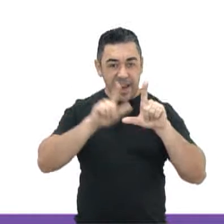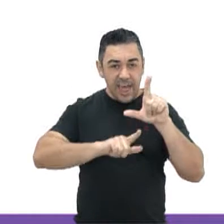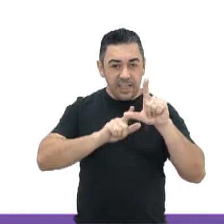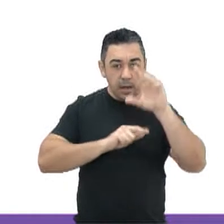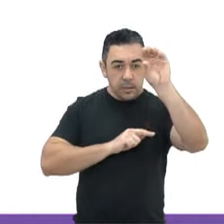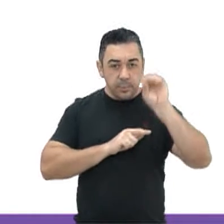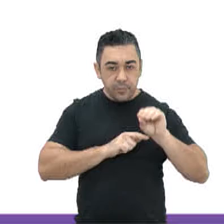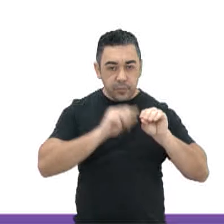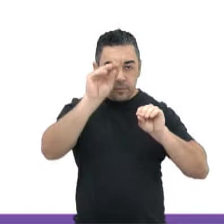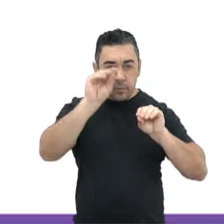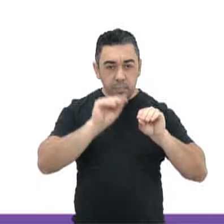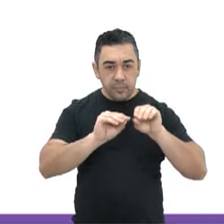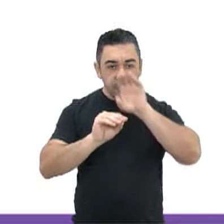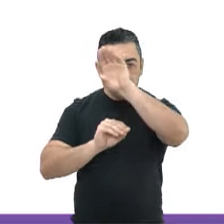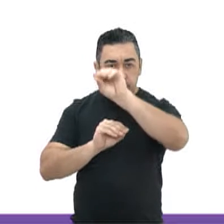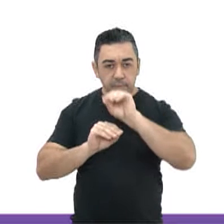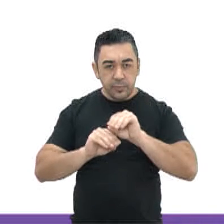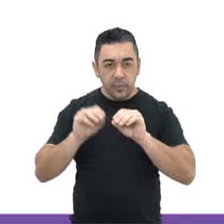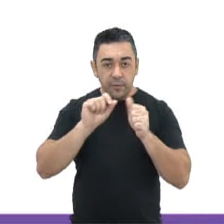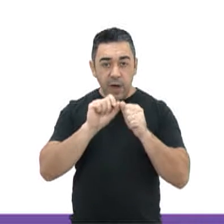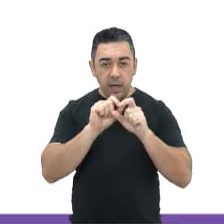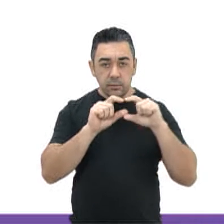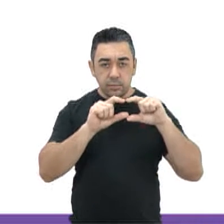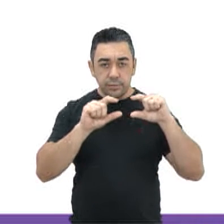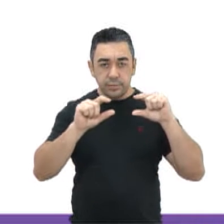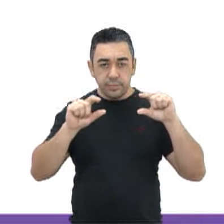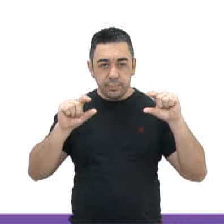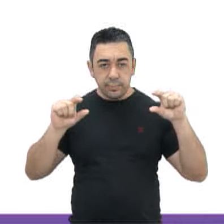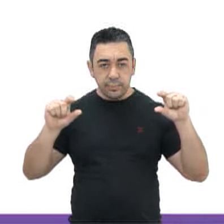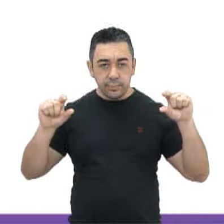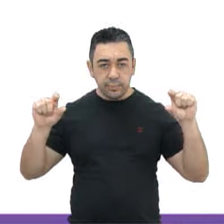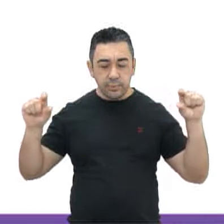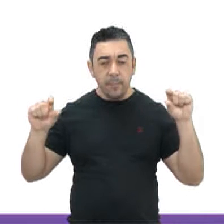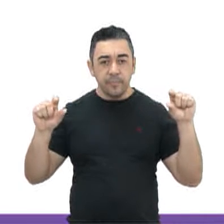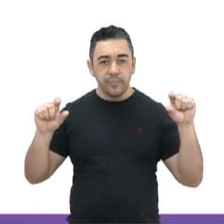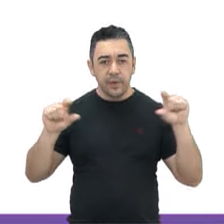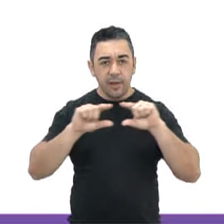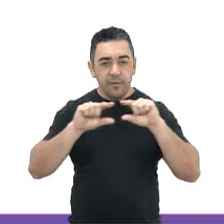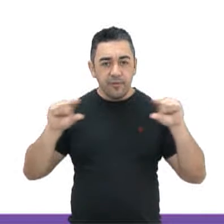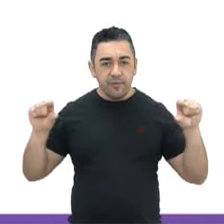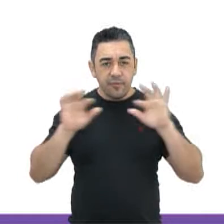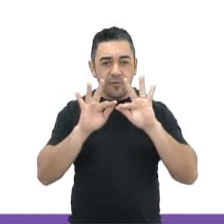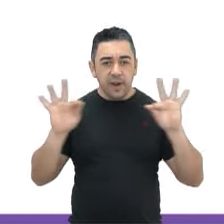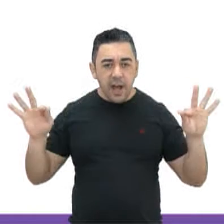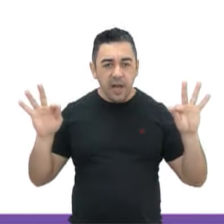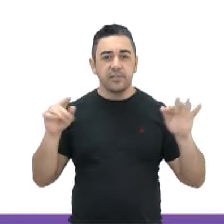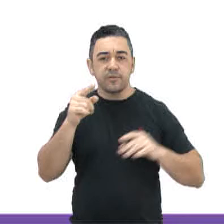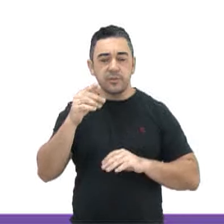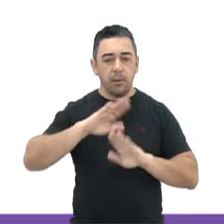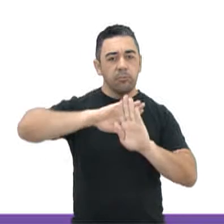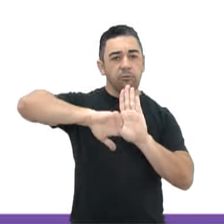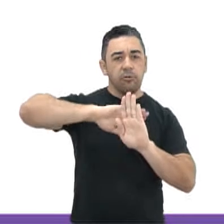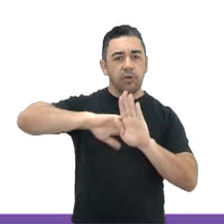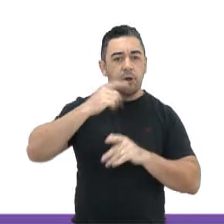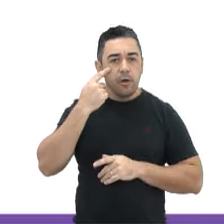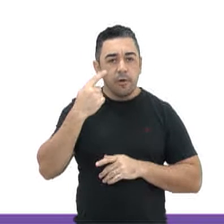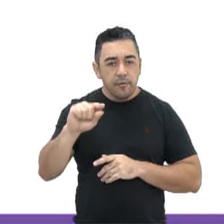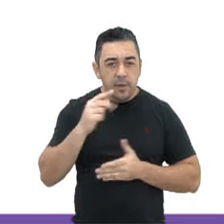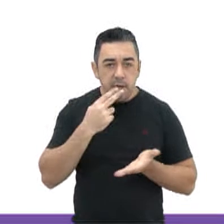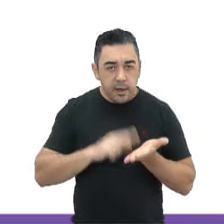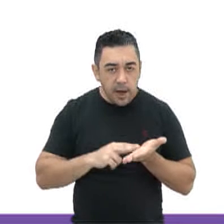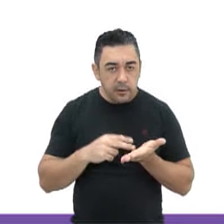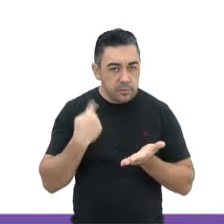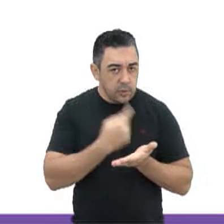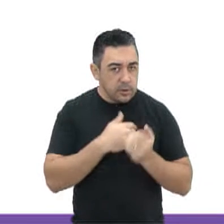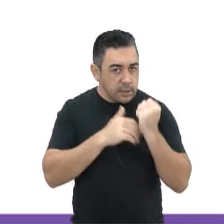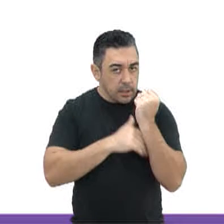letra de cada figura que tem aqui. E vai formar, então, a mensagem que está por trás da carta enigmática, o nosso